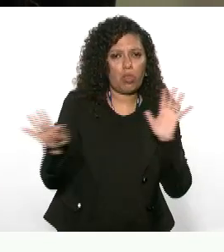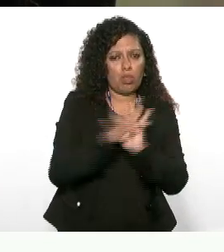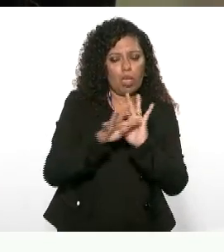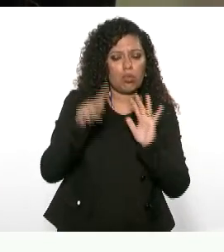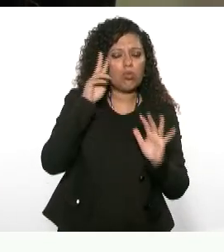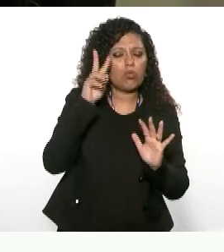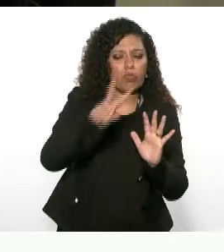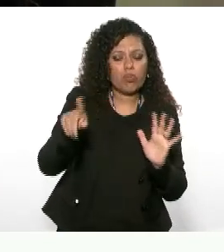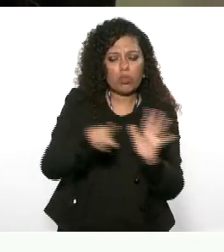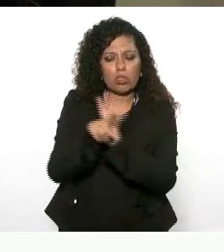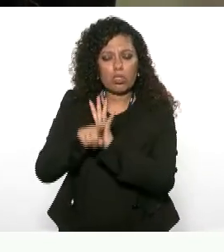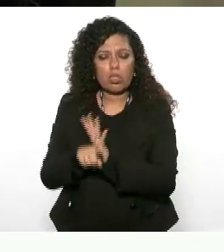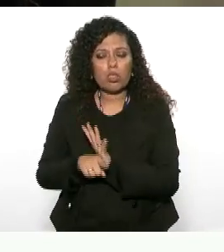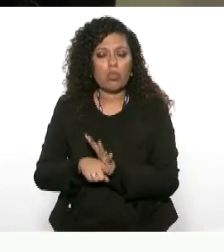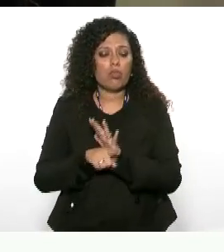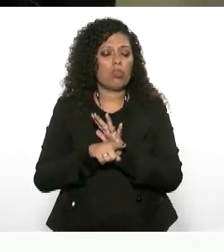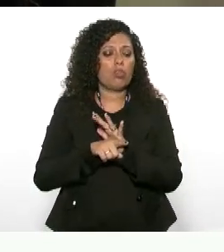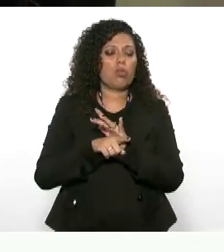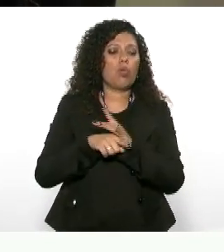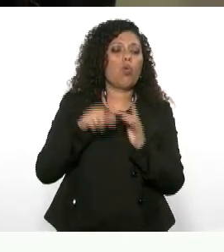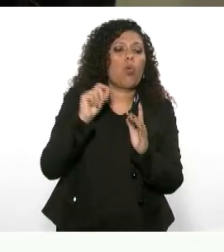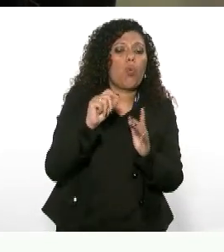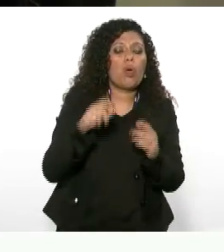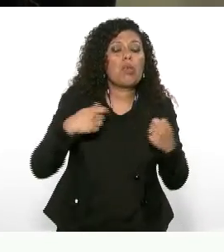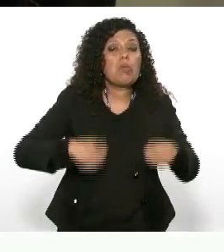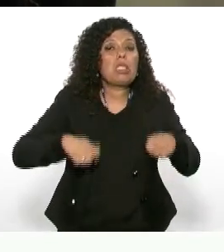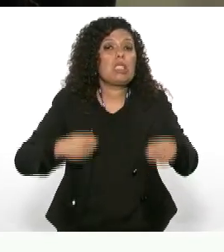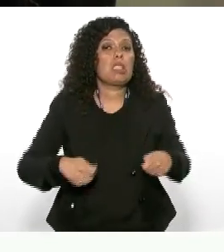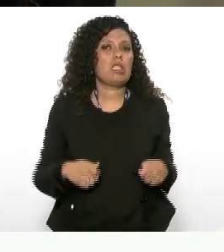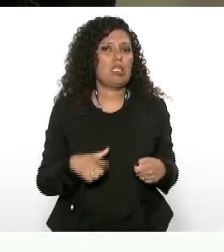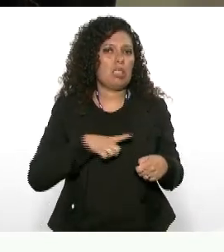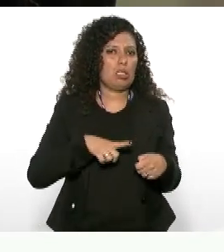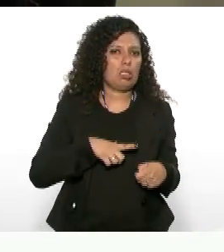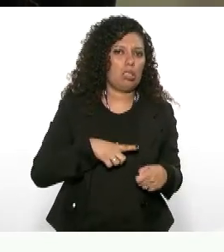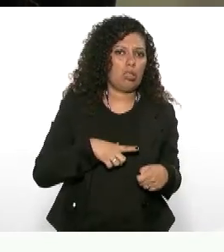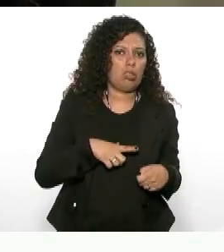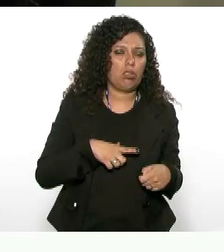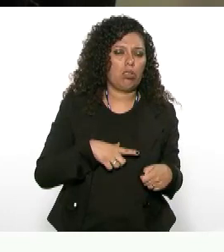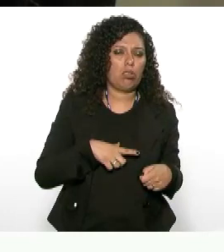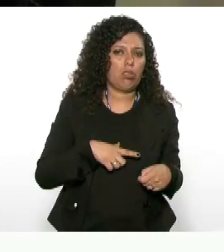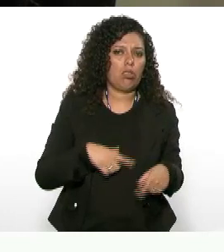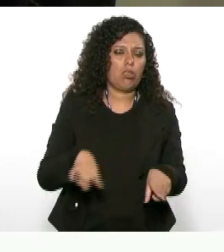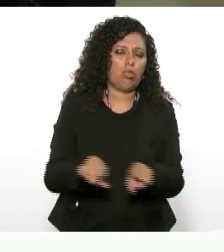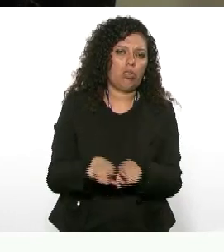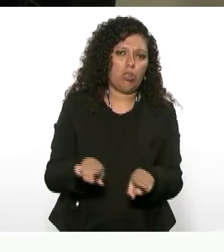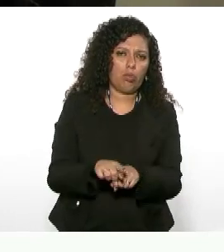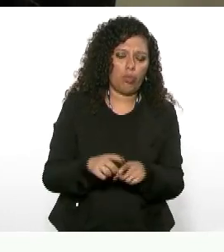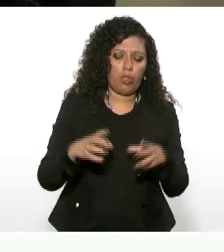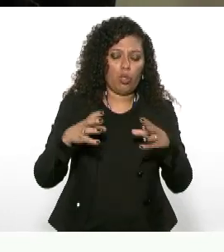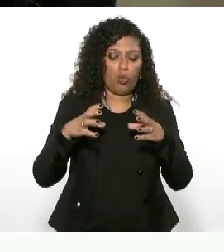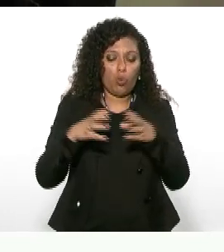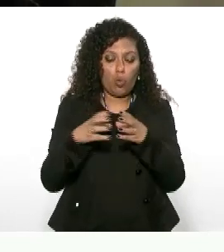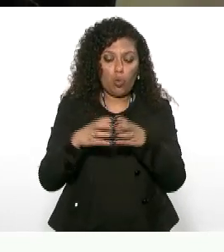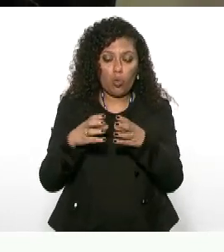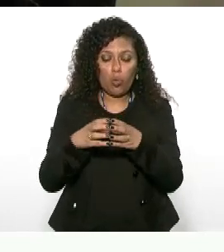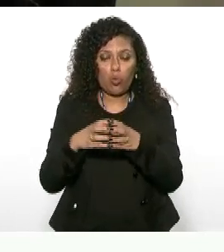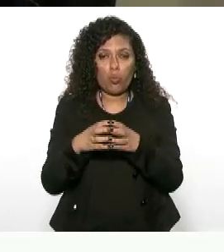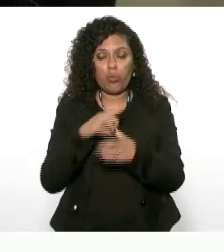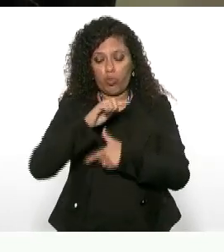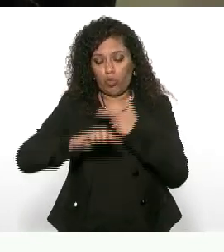específica, né, do que precisa fazer para ocorrer. Passou também pelo grupo de trabalho do